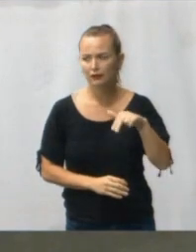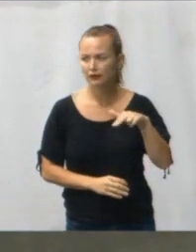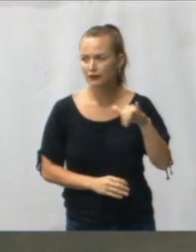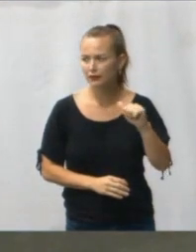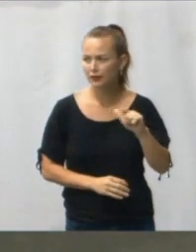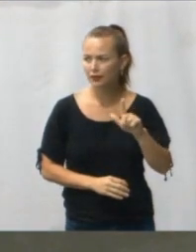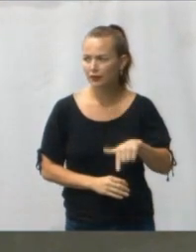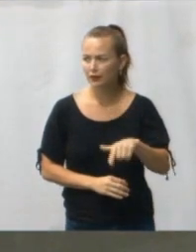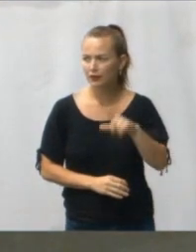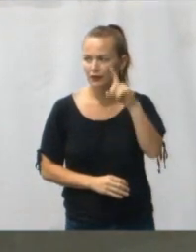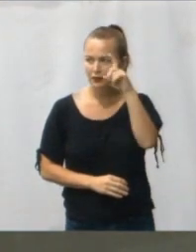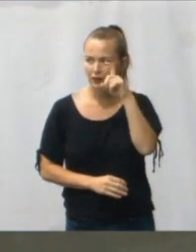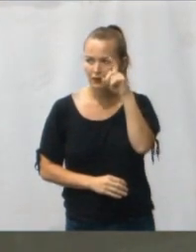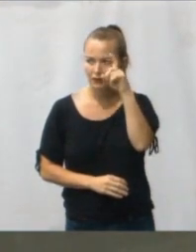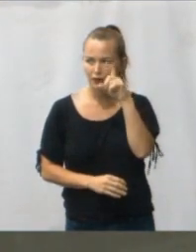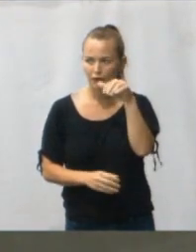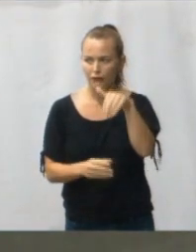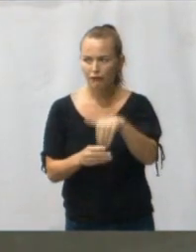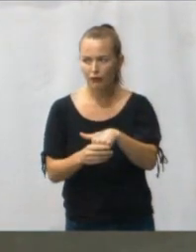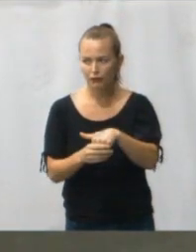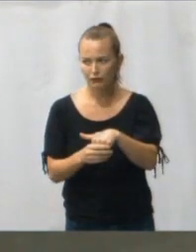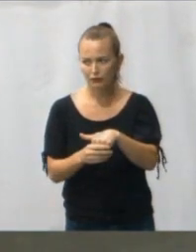Perdão, líder do cidadania.